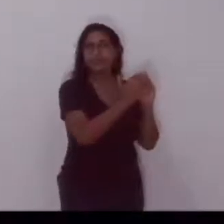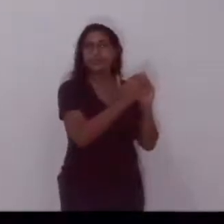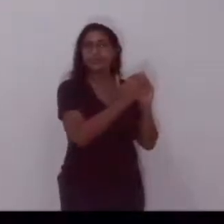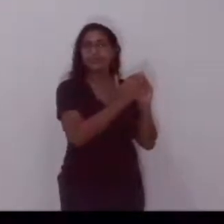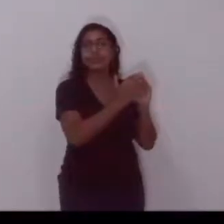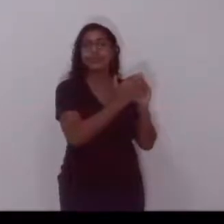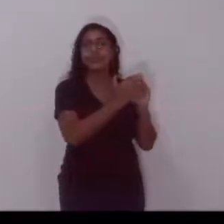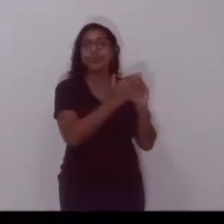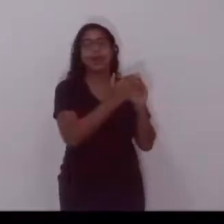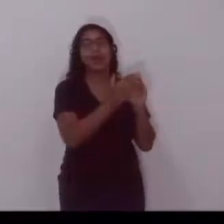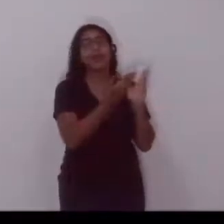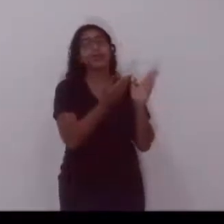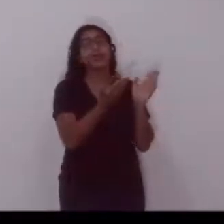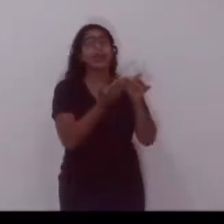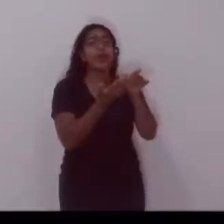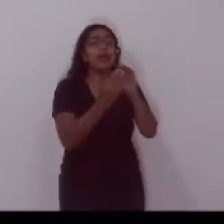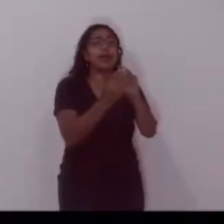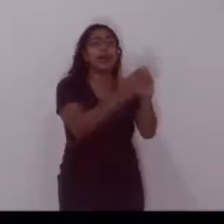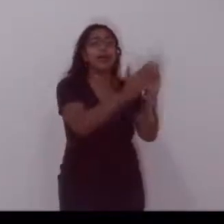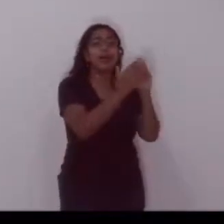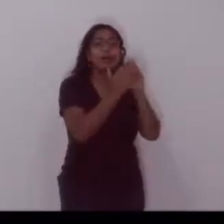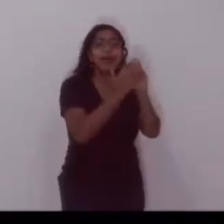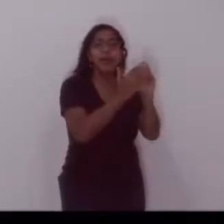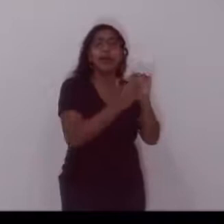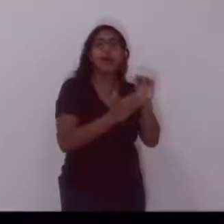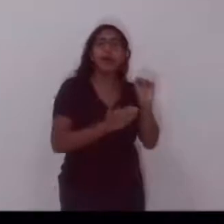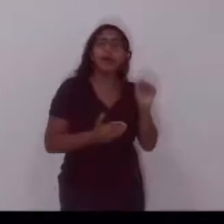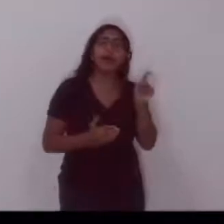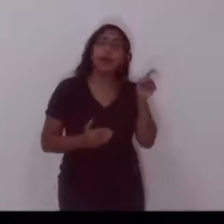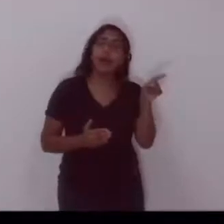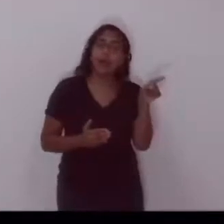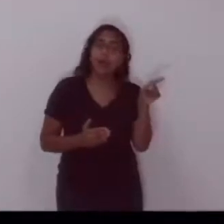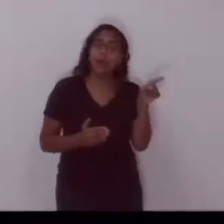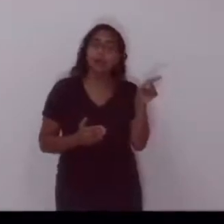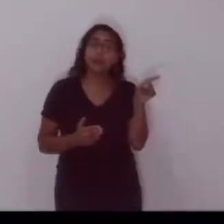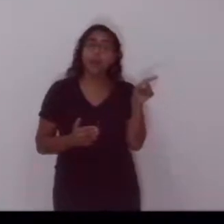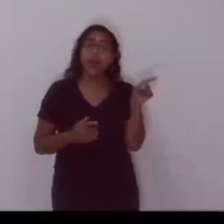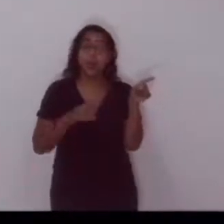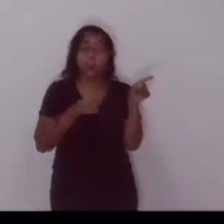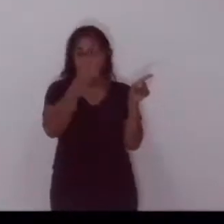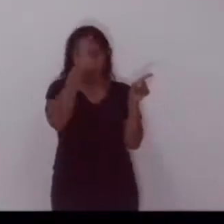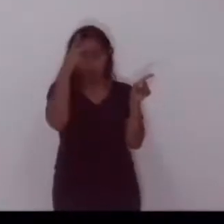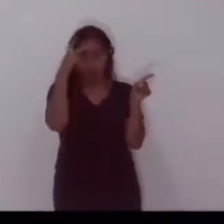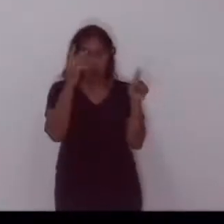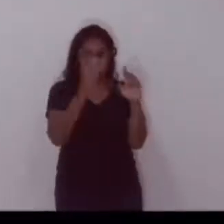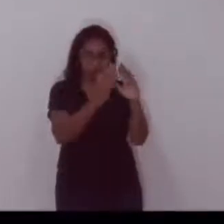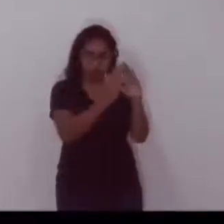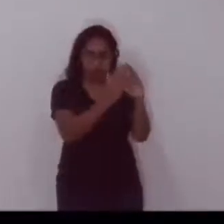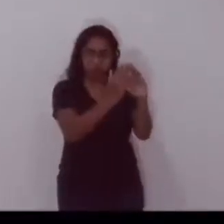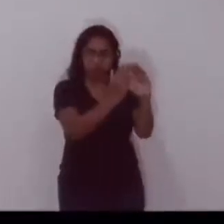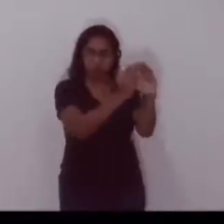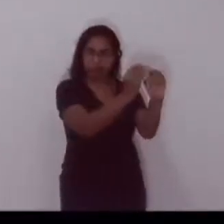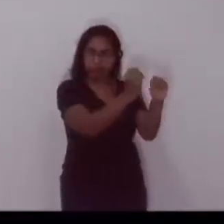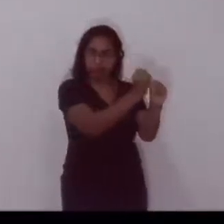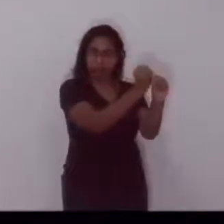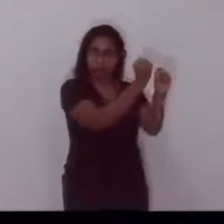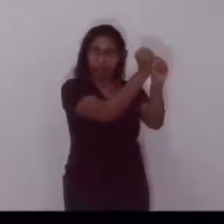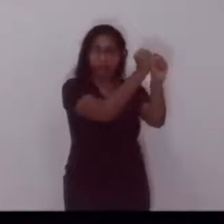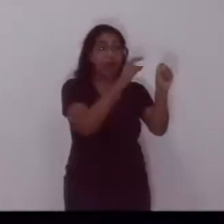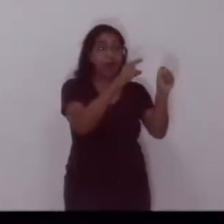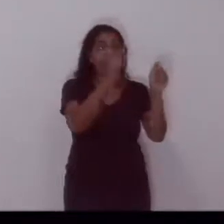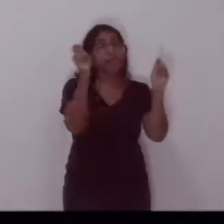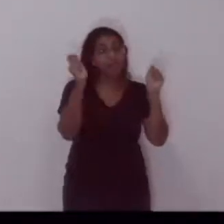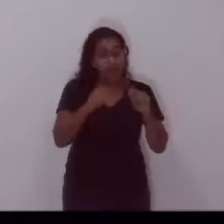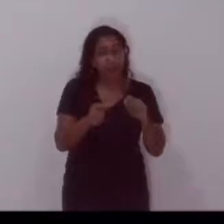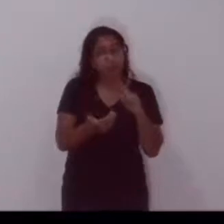são conjuntos habitacionais que poderiam tranquilamente, eu tenho certeza que o investidor ali seria o primeiro a fazer uma parceria para